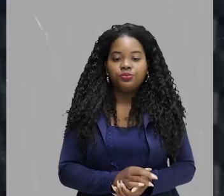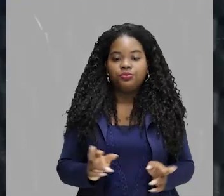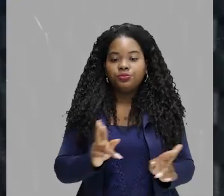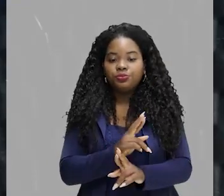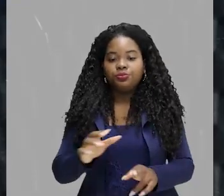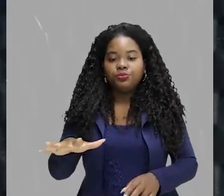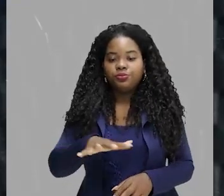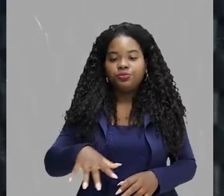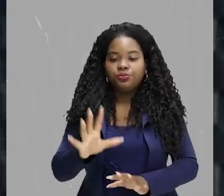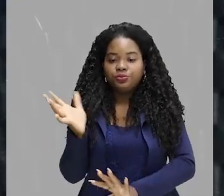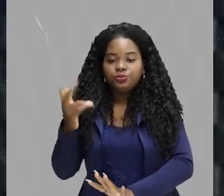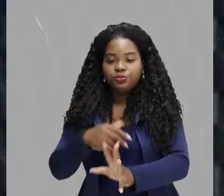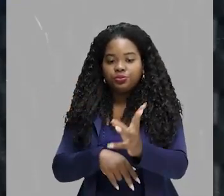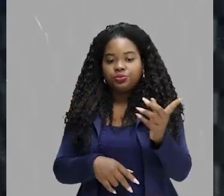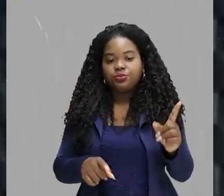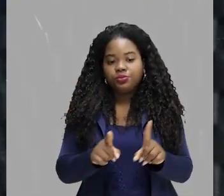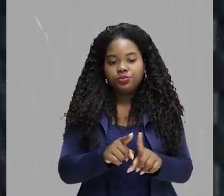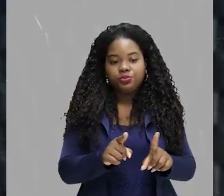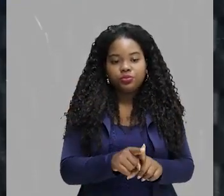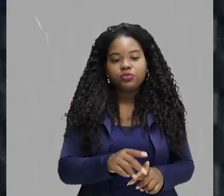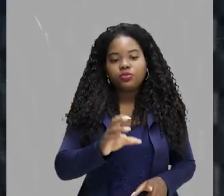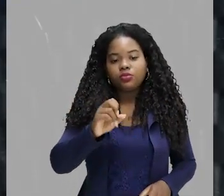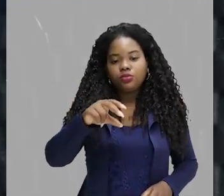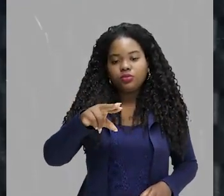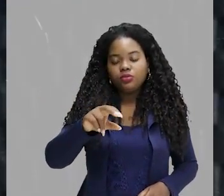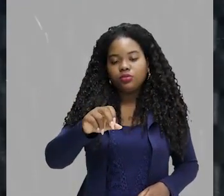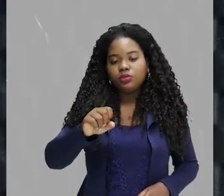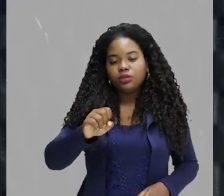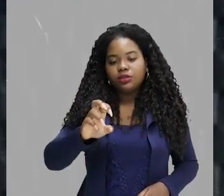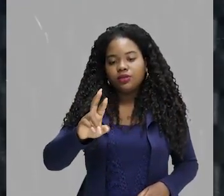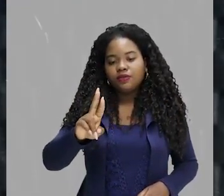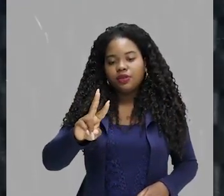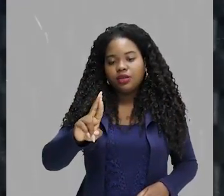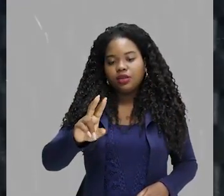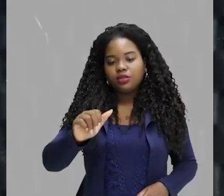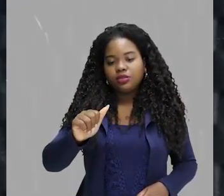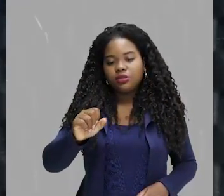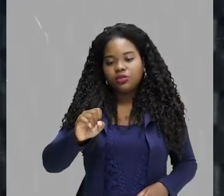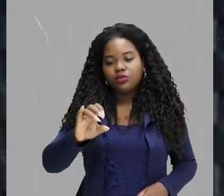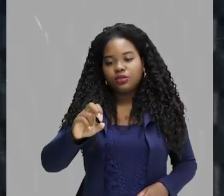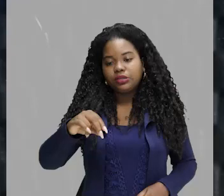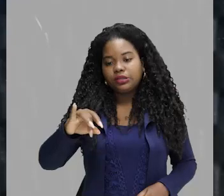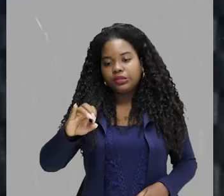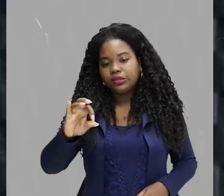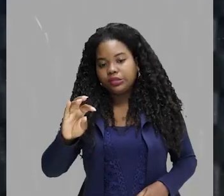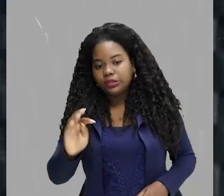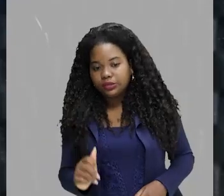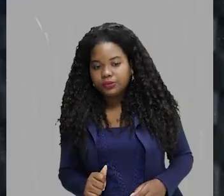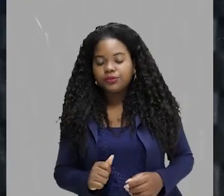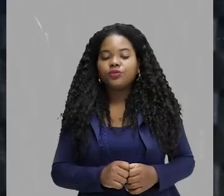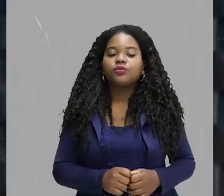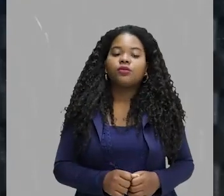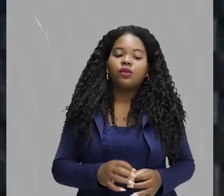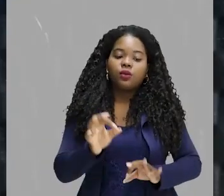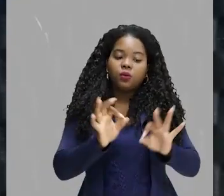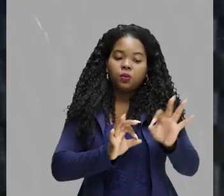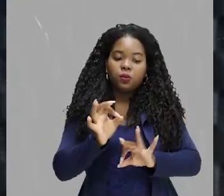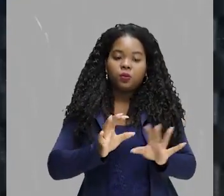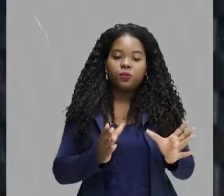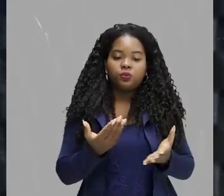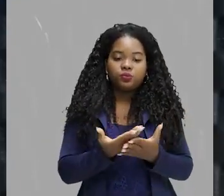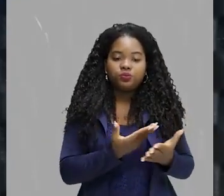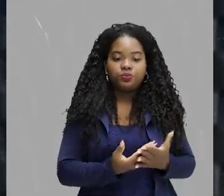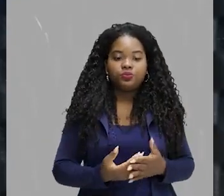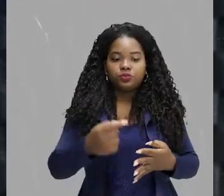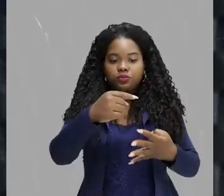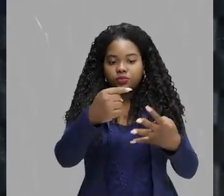né? Preservacionistas e também conservacionistas em relação ao meio ambiente. Então, para a gente falar sobre isso, eu dividi a aula em 4 tópicos. Vamos